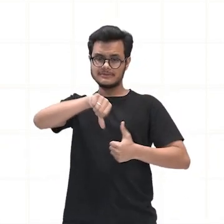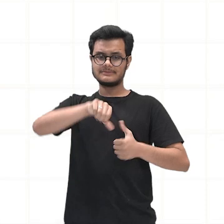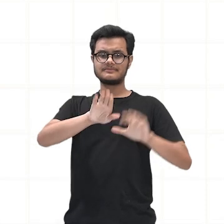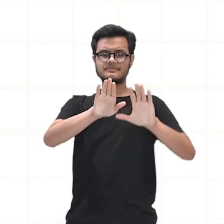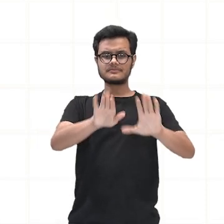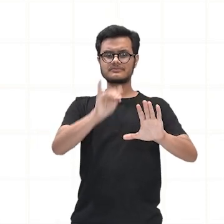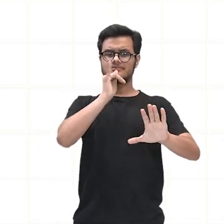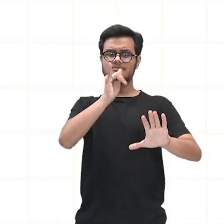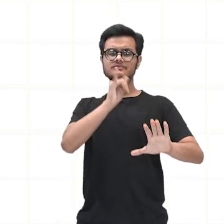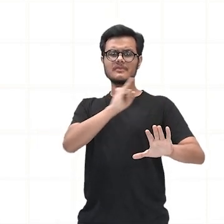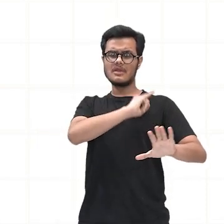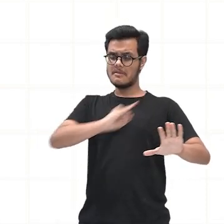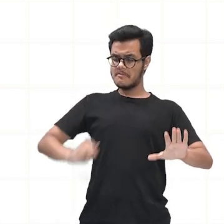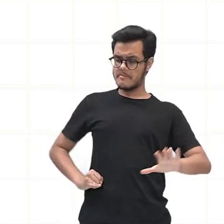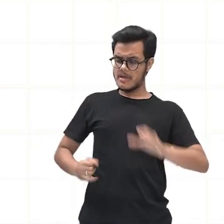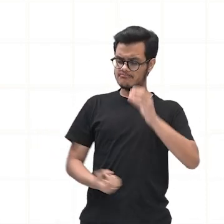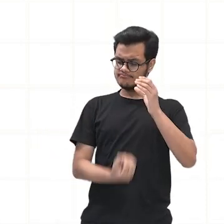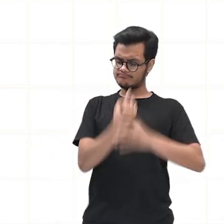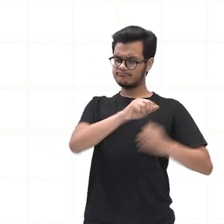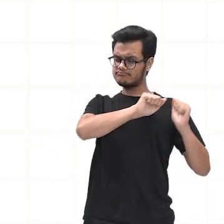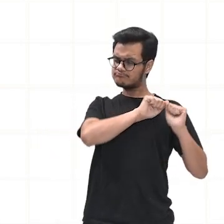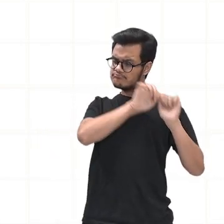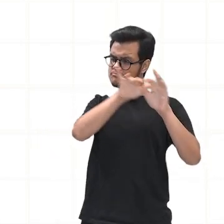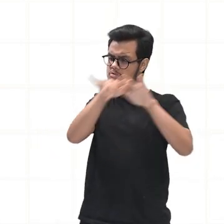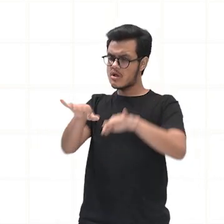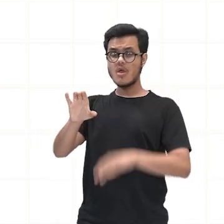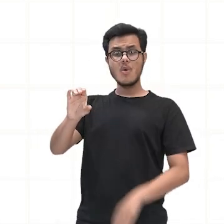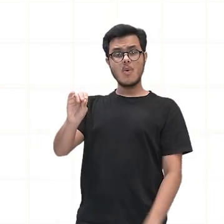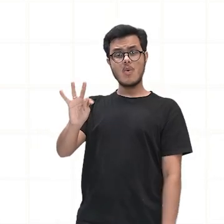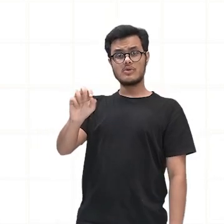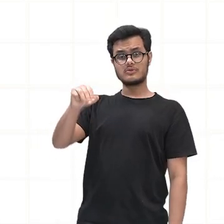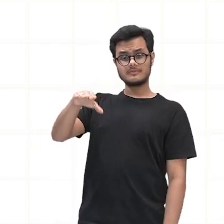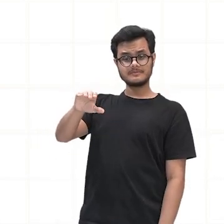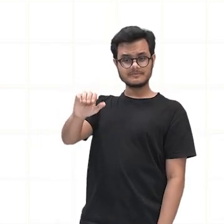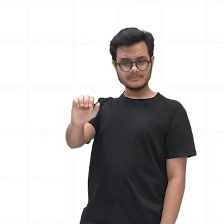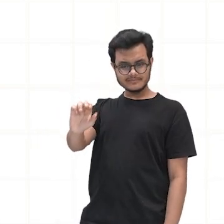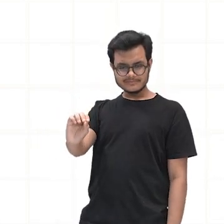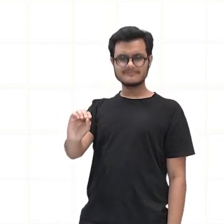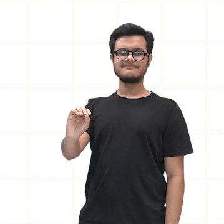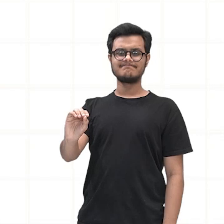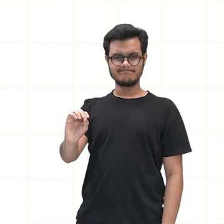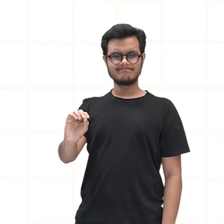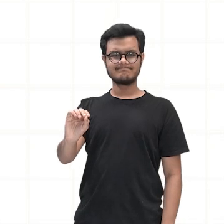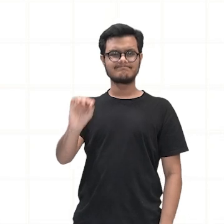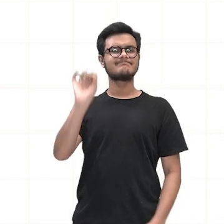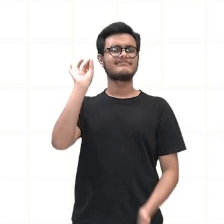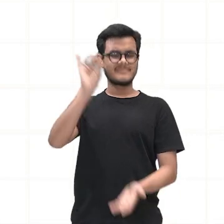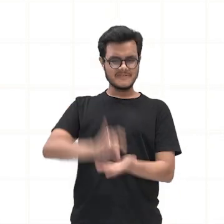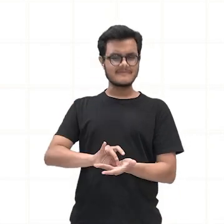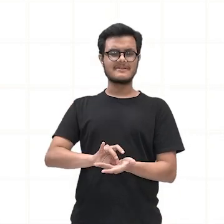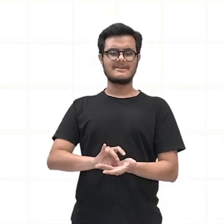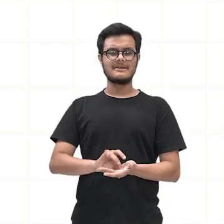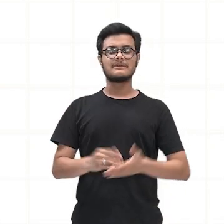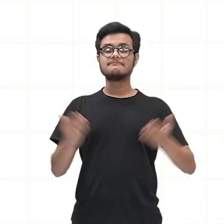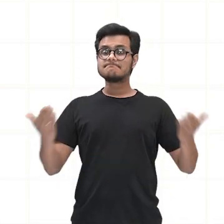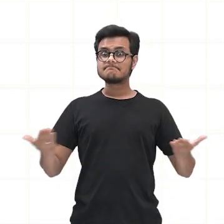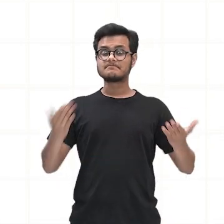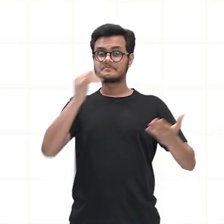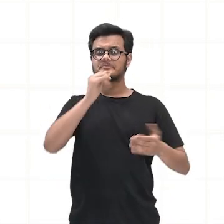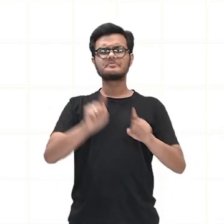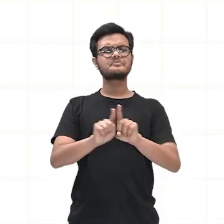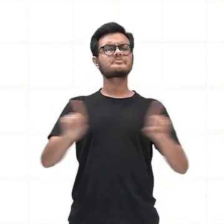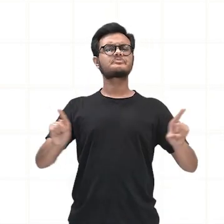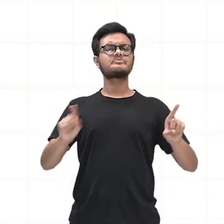grande império que vai surgir ali naquele momento, que é o Império Otomano, tá? Mas do